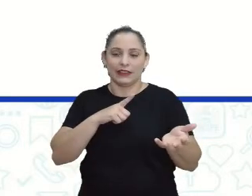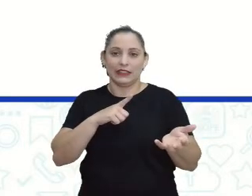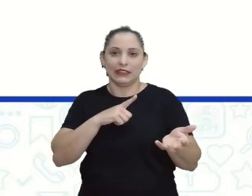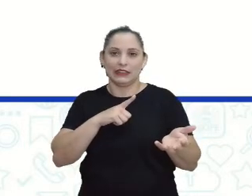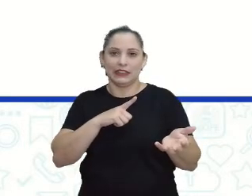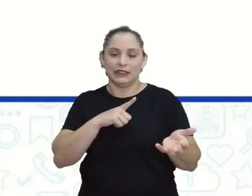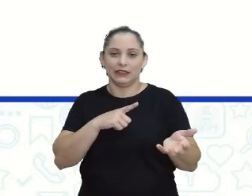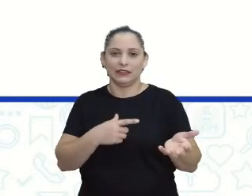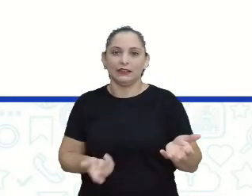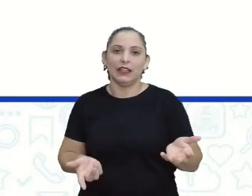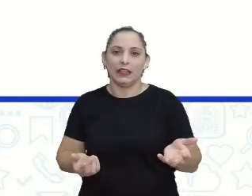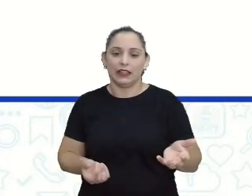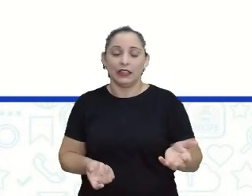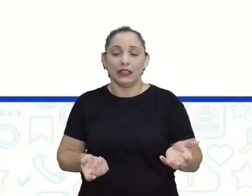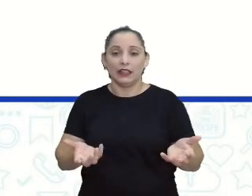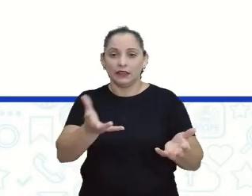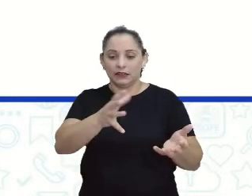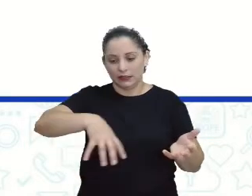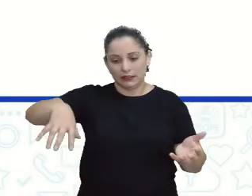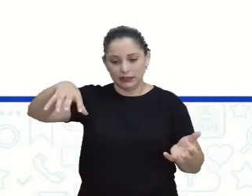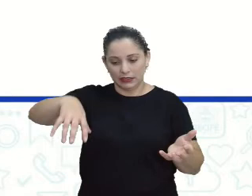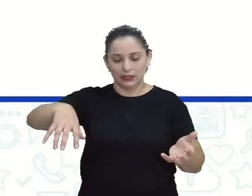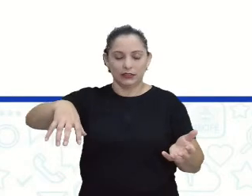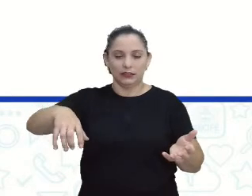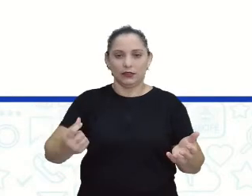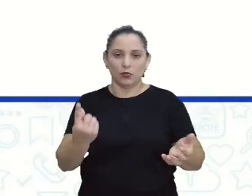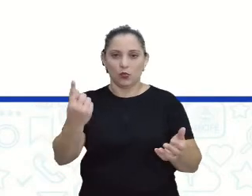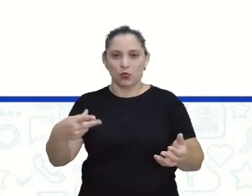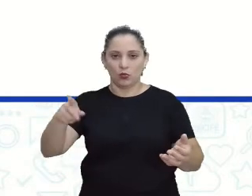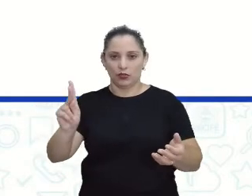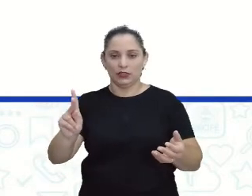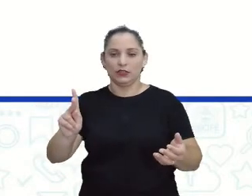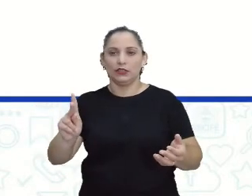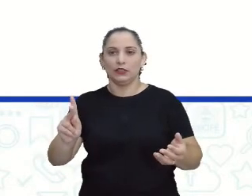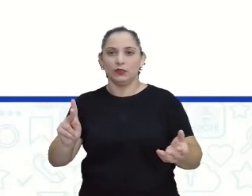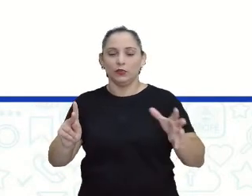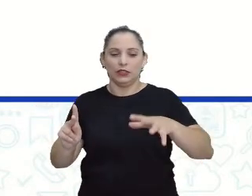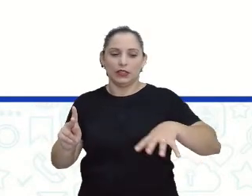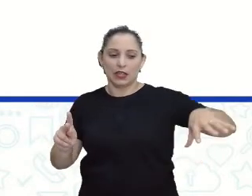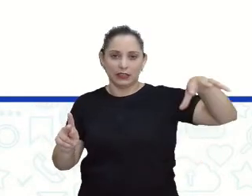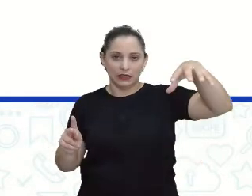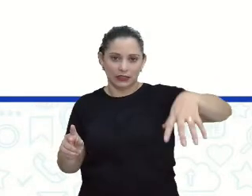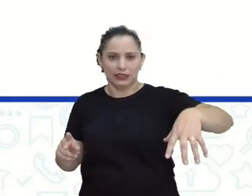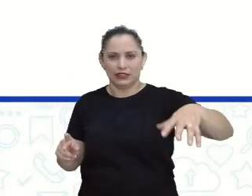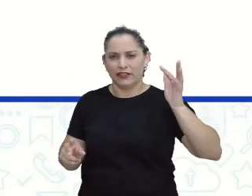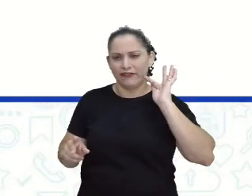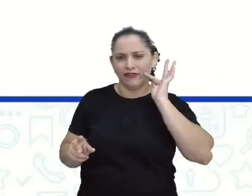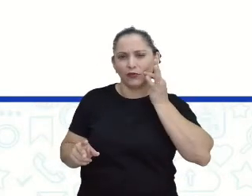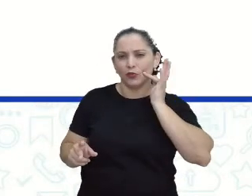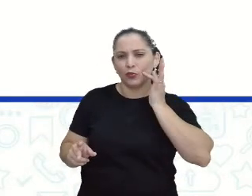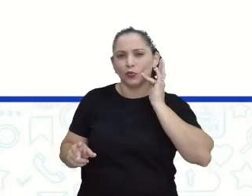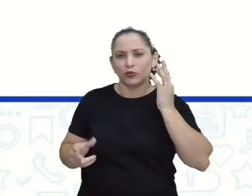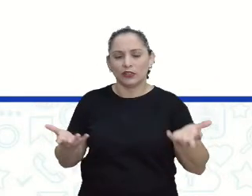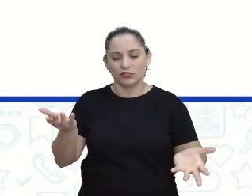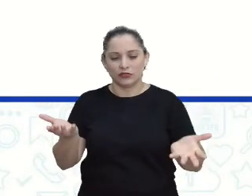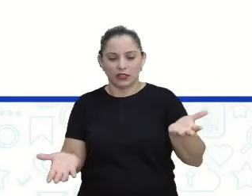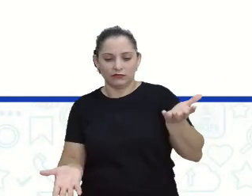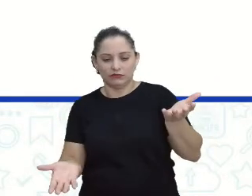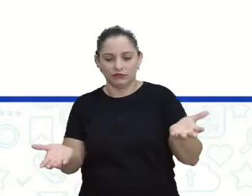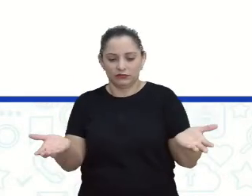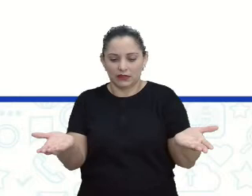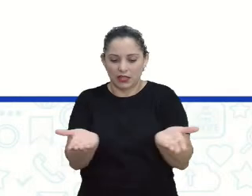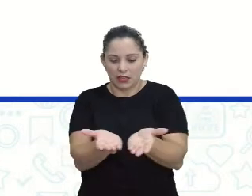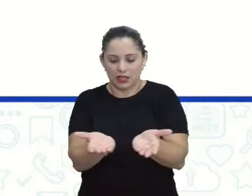1,5 kg. Se naquele outro lado da balança eu coloquei um pote com algumas frutas e essa balança ficou em